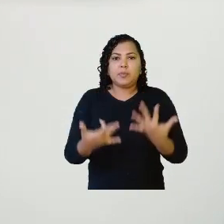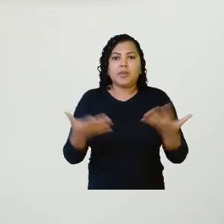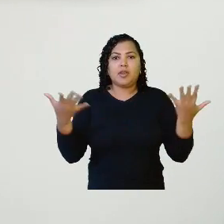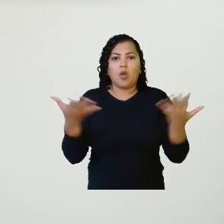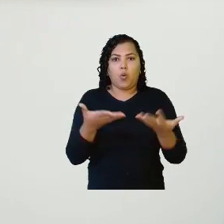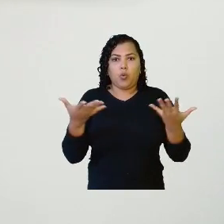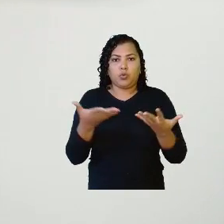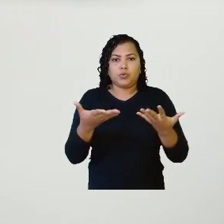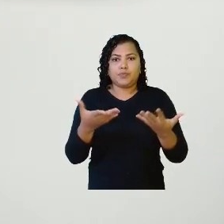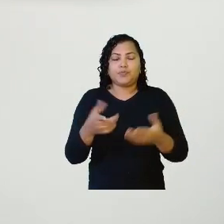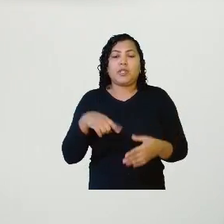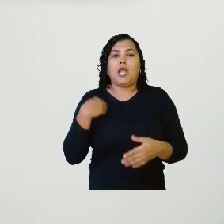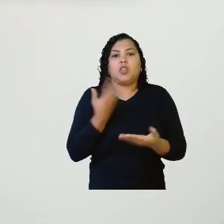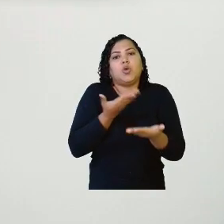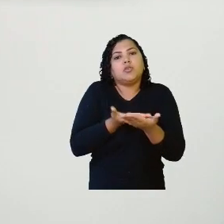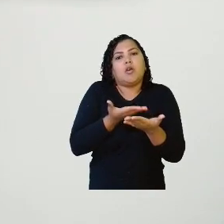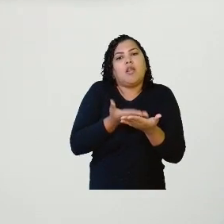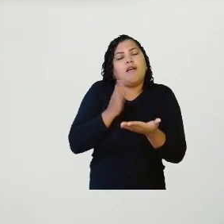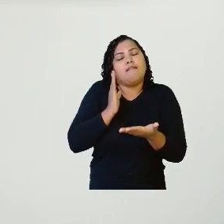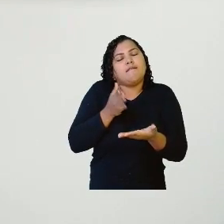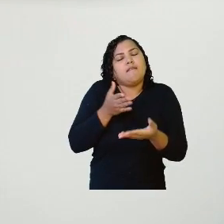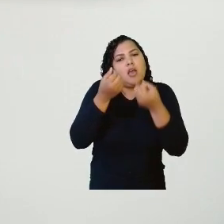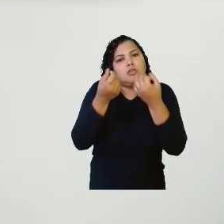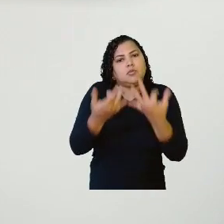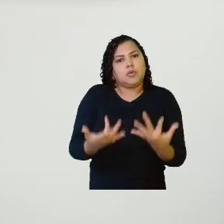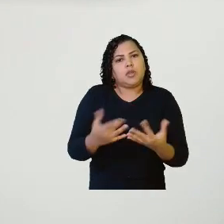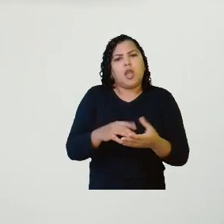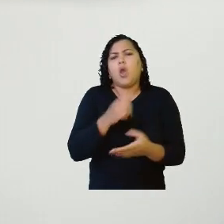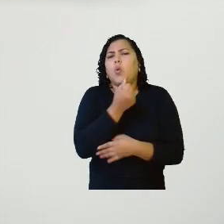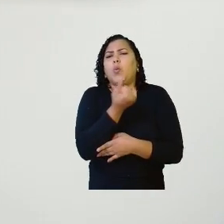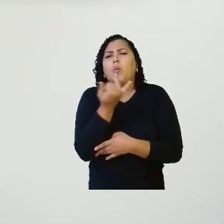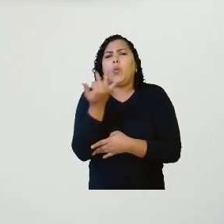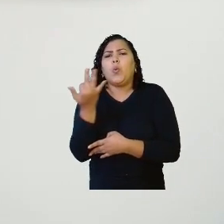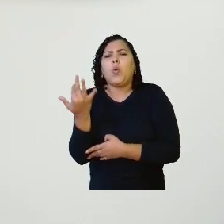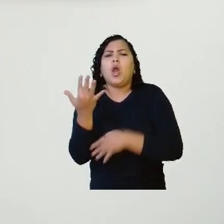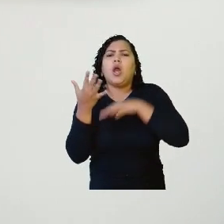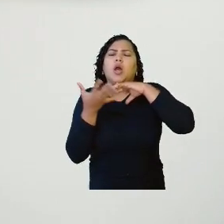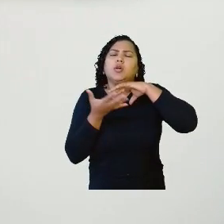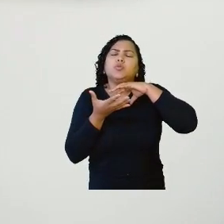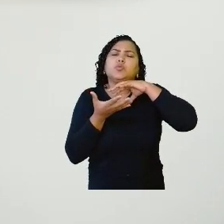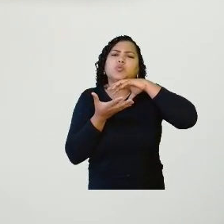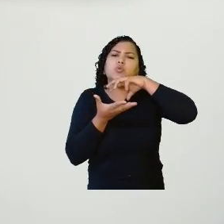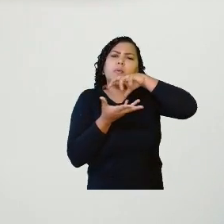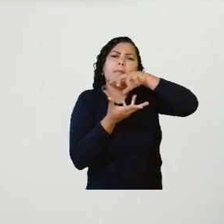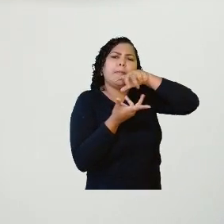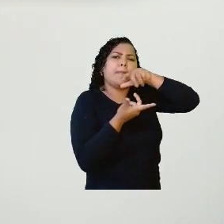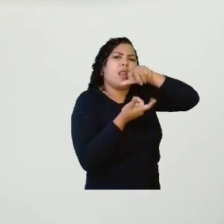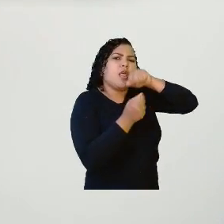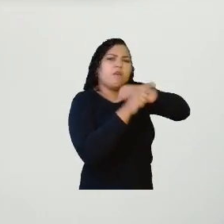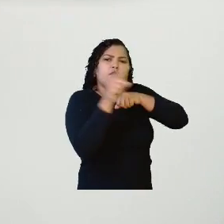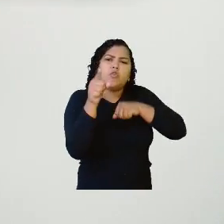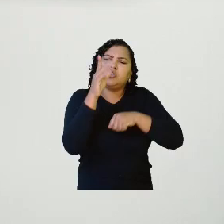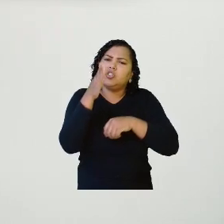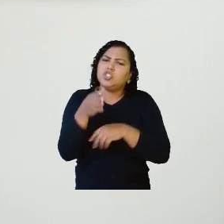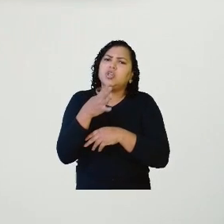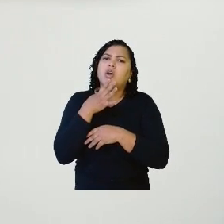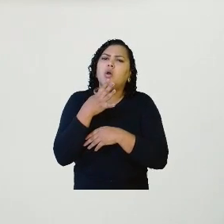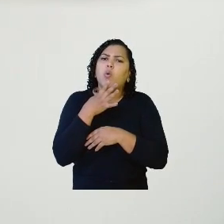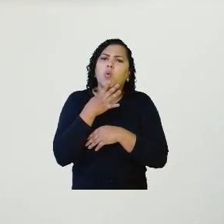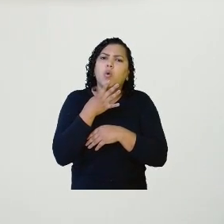Nossa aula vai falar sobre isso. Quantos planetas? Quantos planetas vocês conhecem? Vocês já ouviram